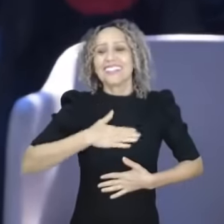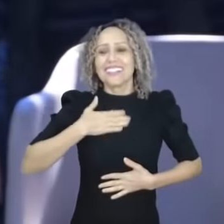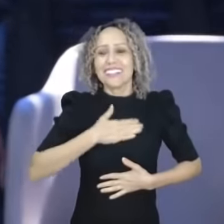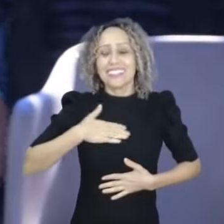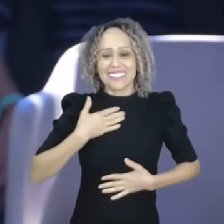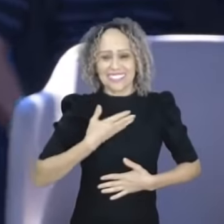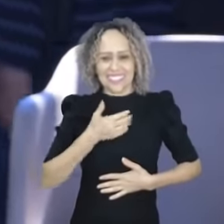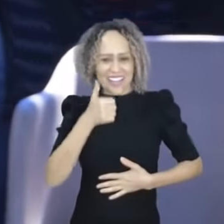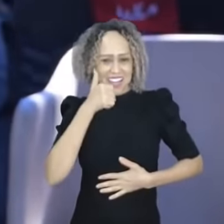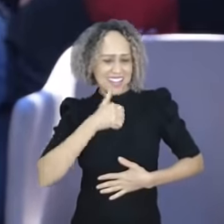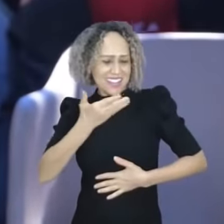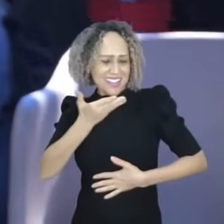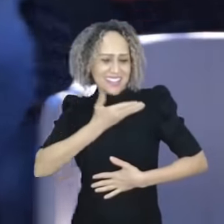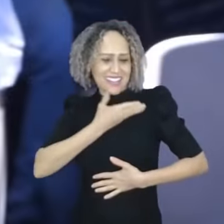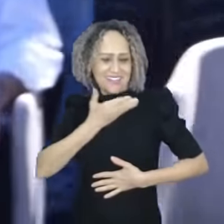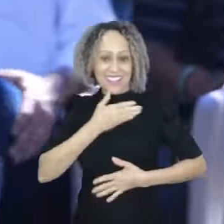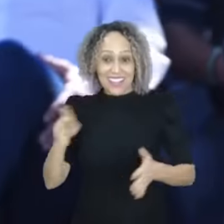companheiras de Diadema,